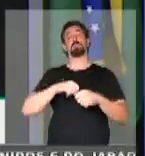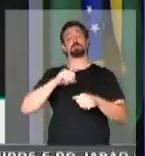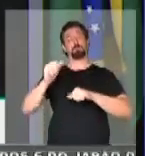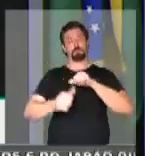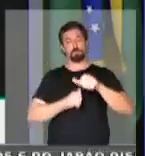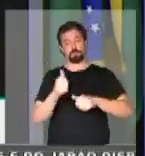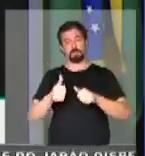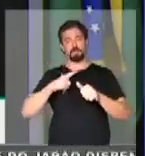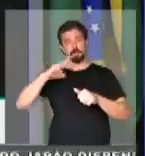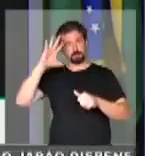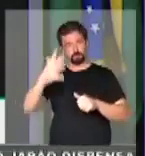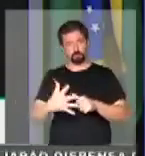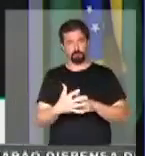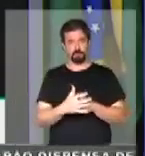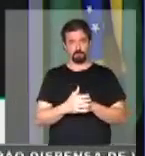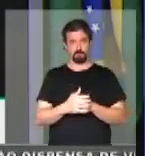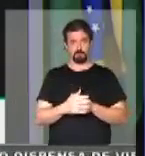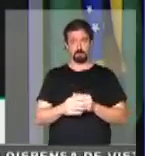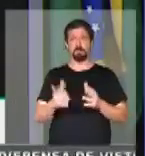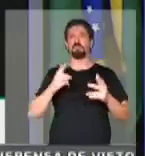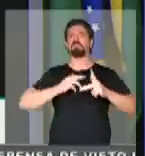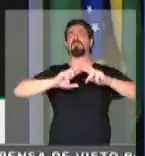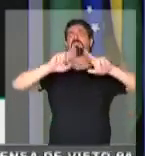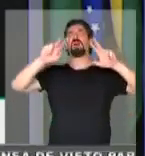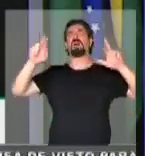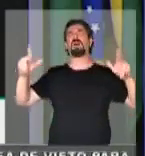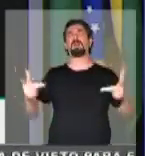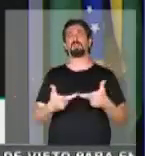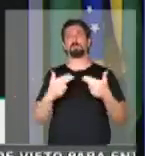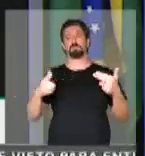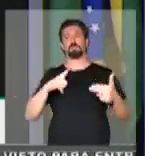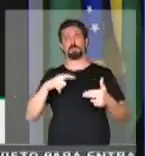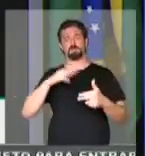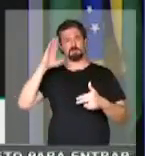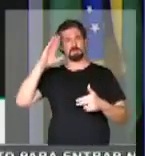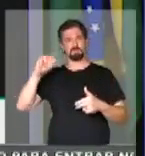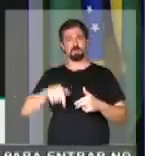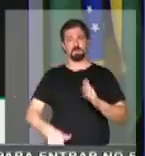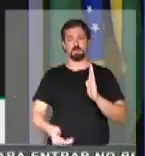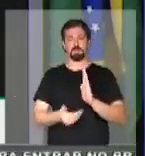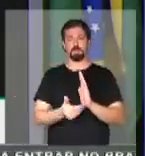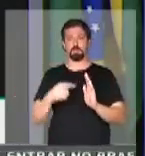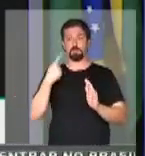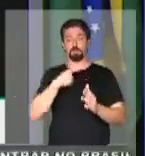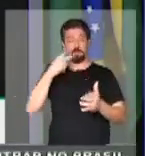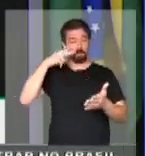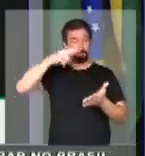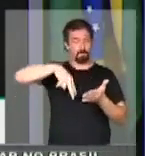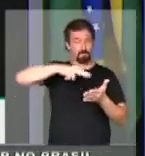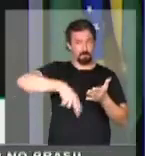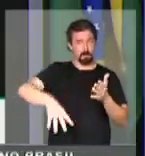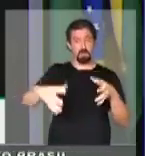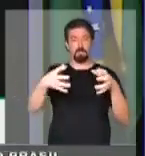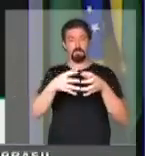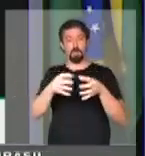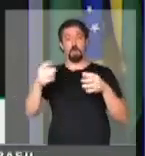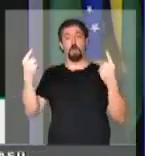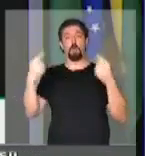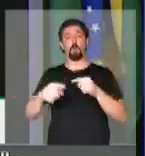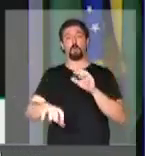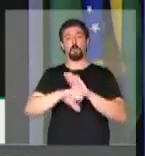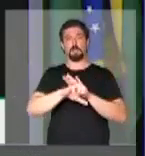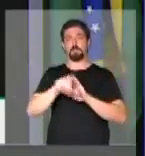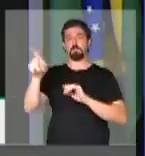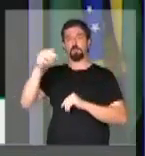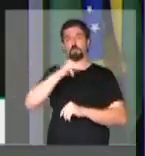ser enfrentadas. E temos muitas outras matérias que devem ser prioridade nessa casa. Precisamos apreciar o pacote anticrime